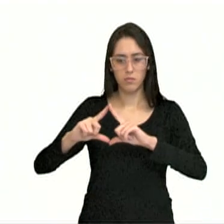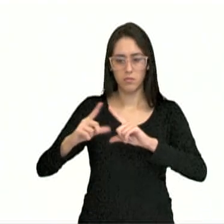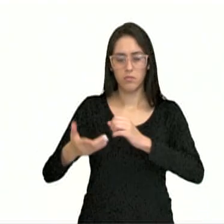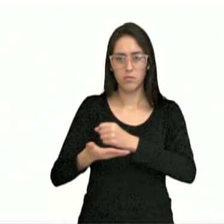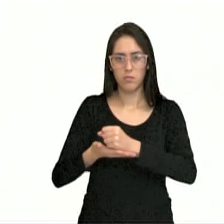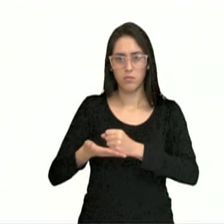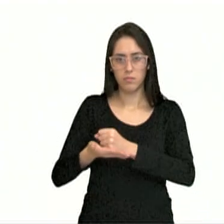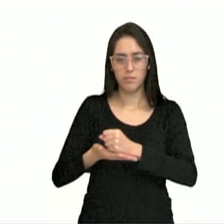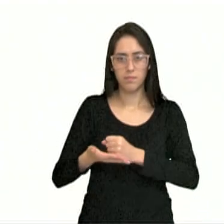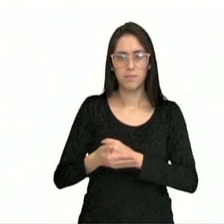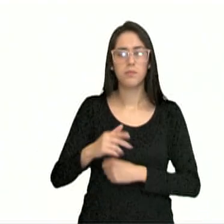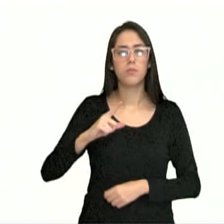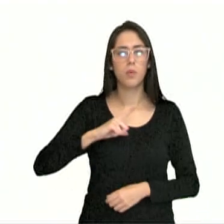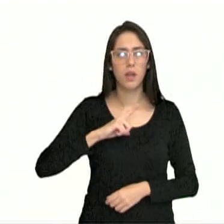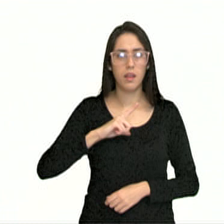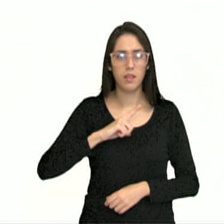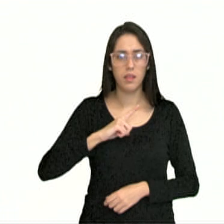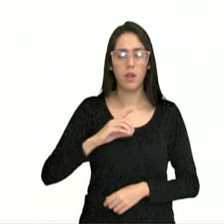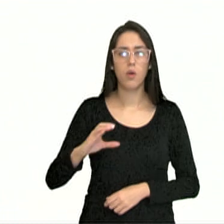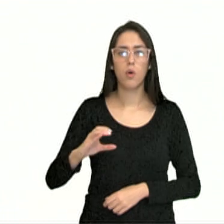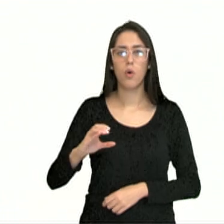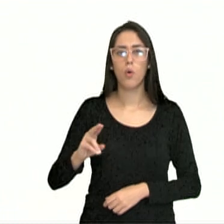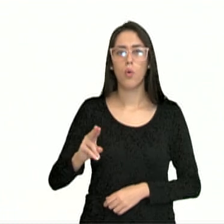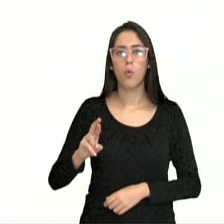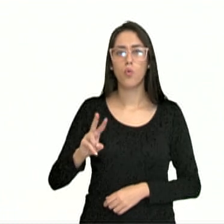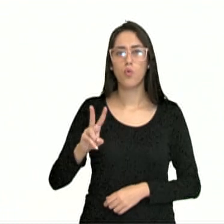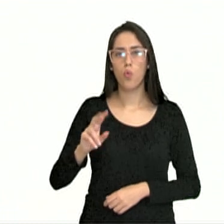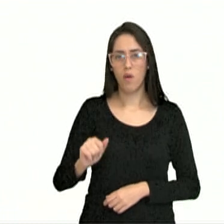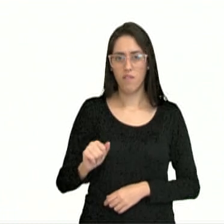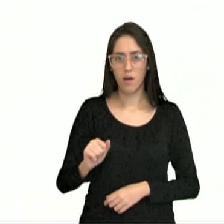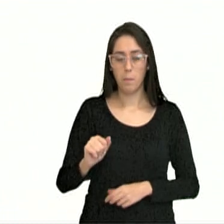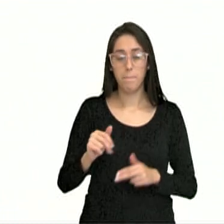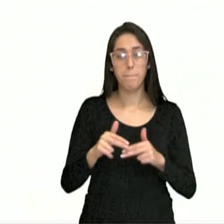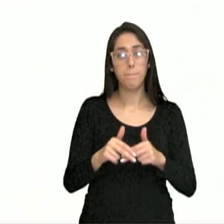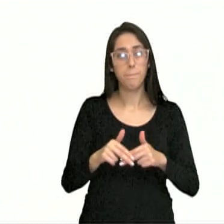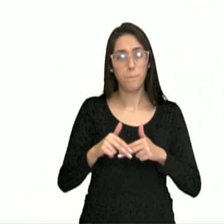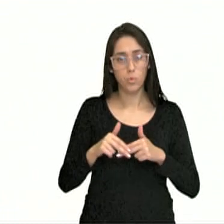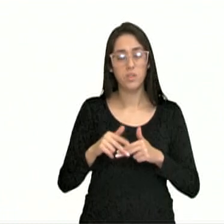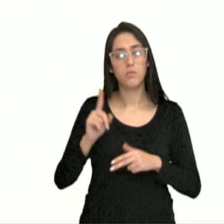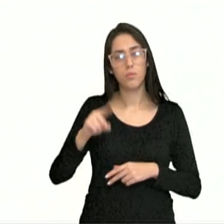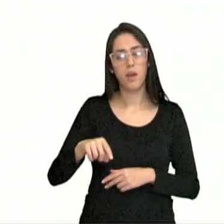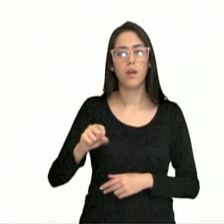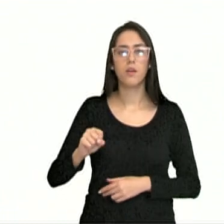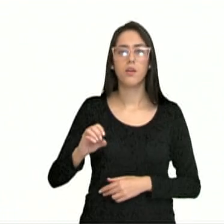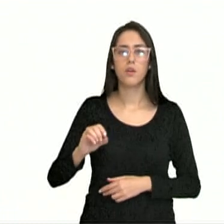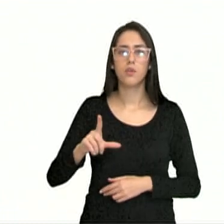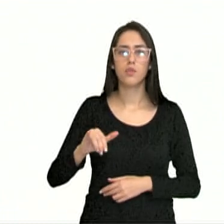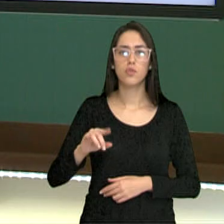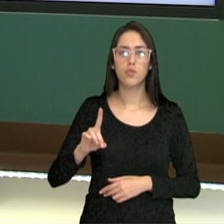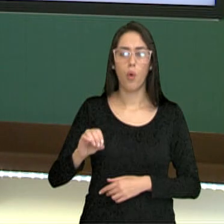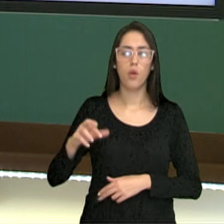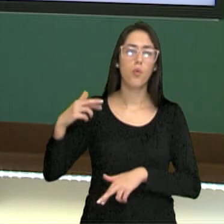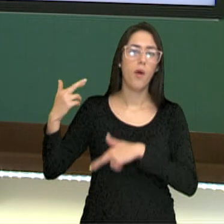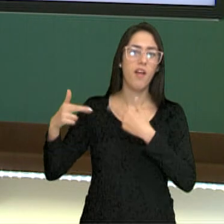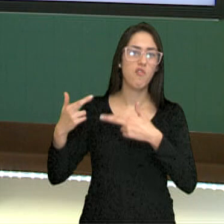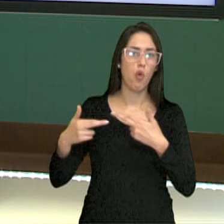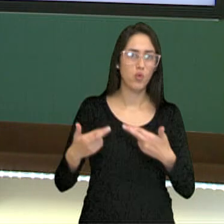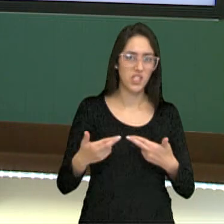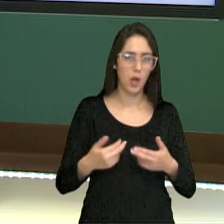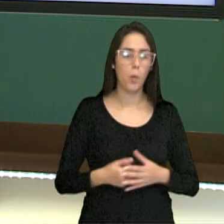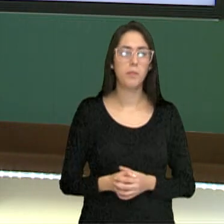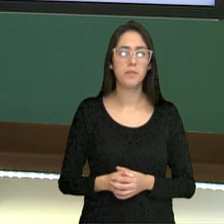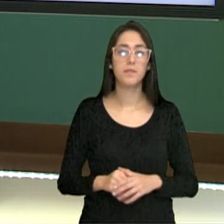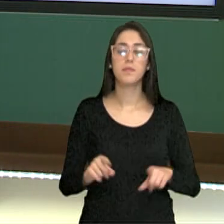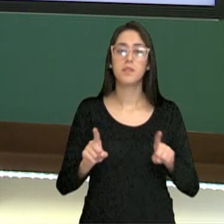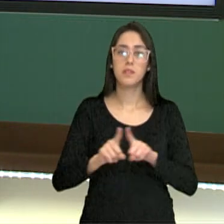parte curva, por isso nós chamamos o cone como um sólido de revolução que a gente considera corpo redondo, e